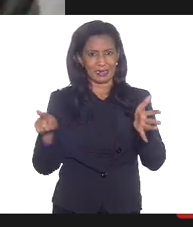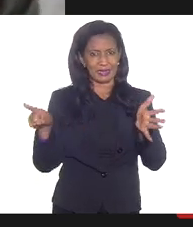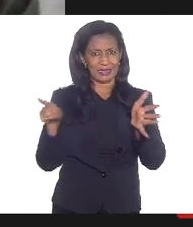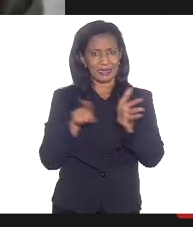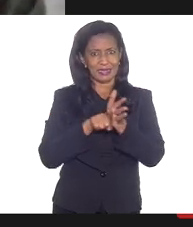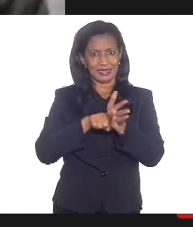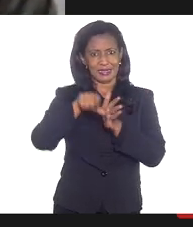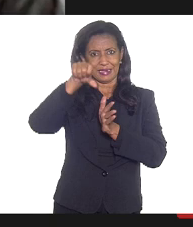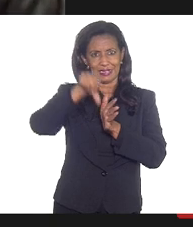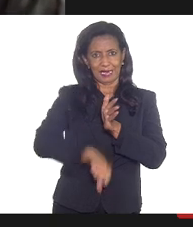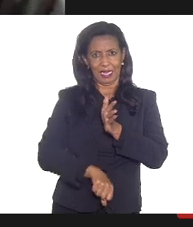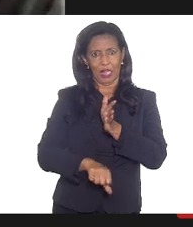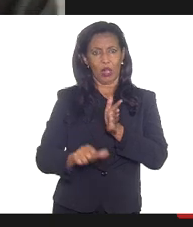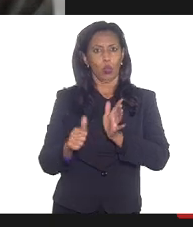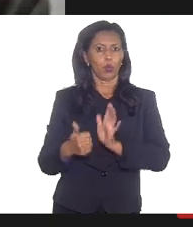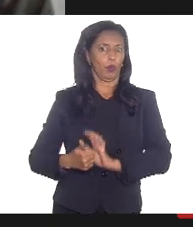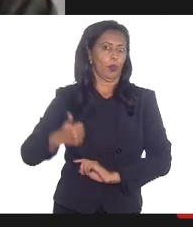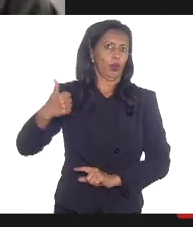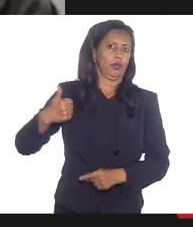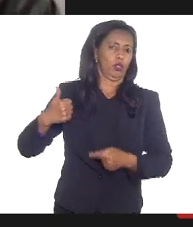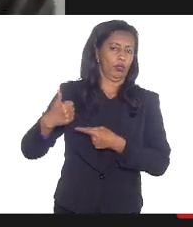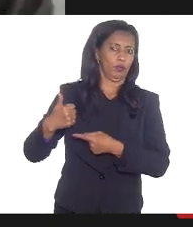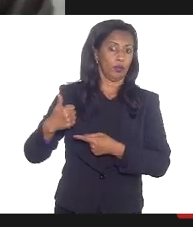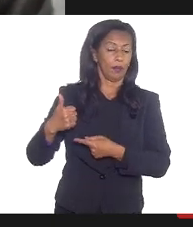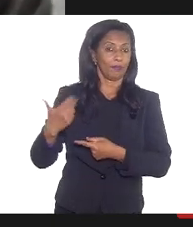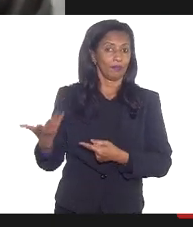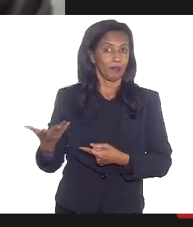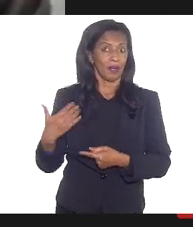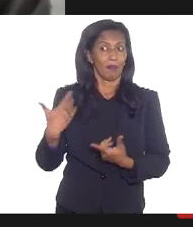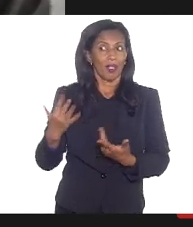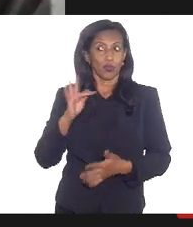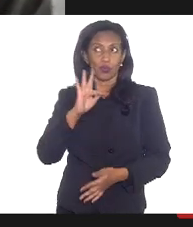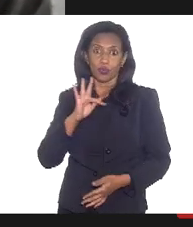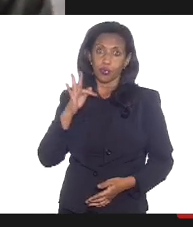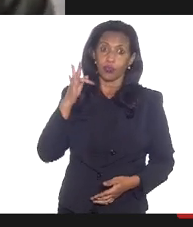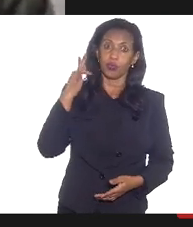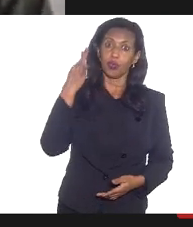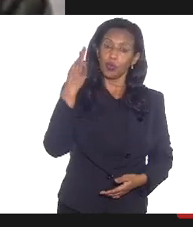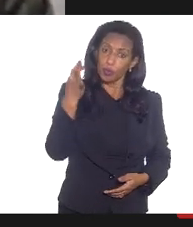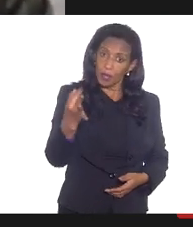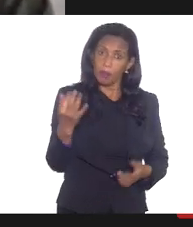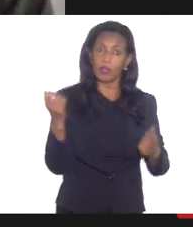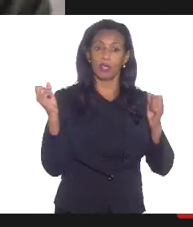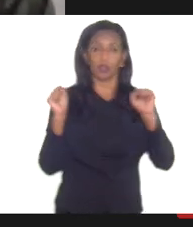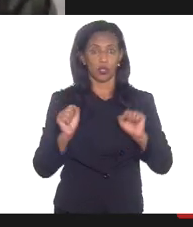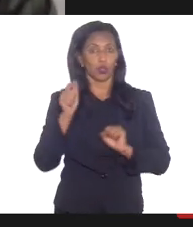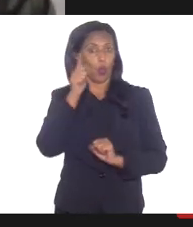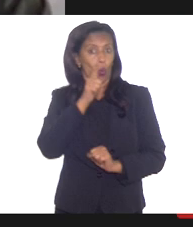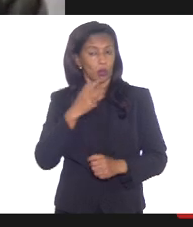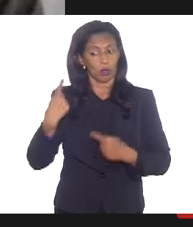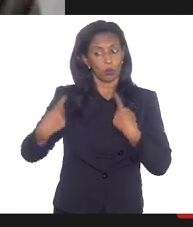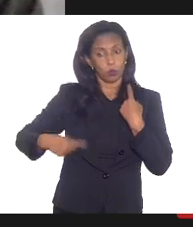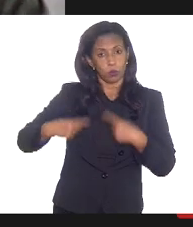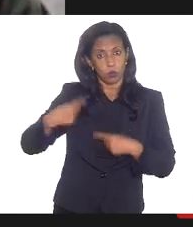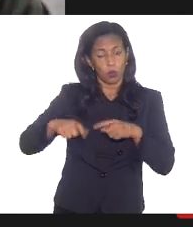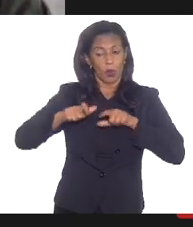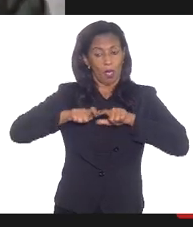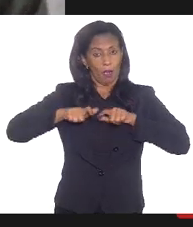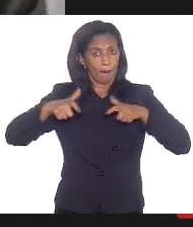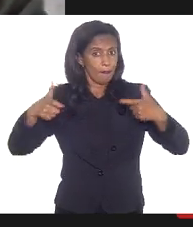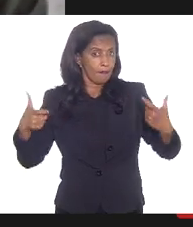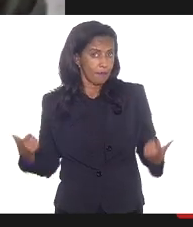positivos. Então, assim, é uma coisa para que, mais futuramente, a gente consiga discutir, a gente consiga